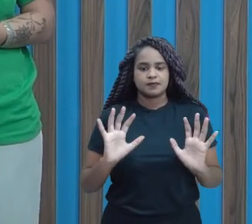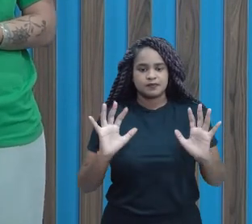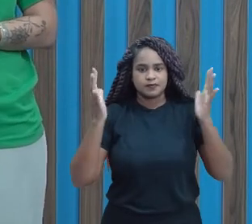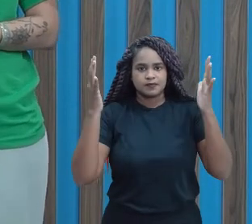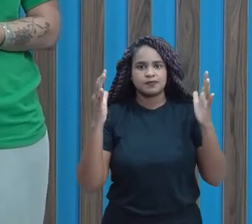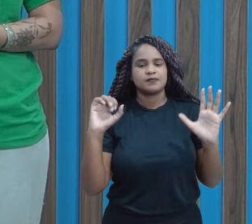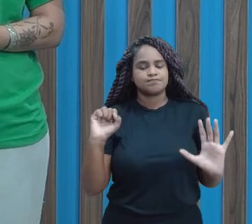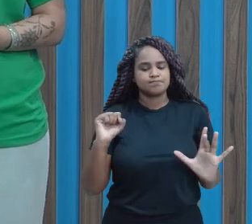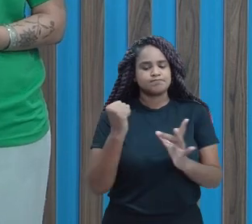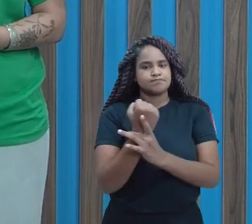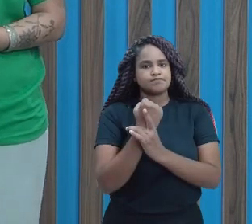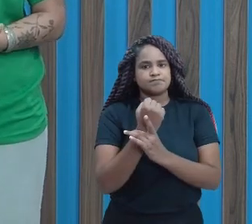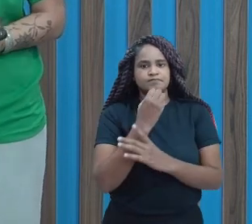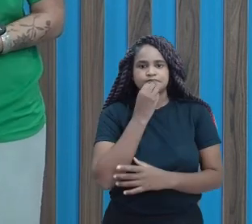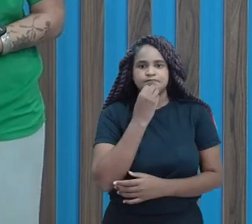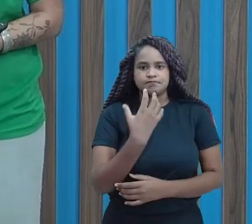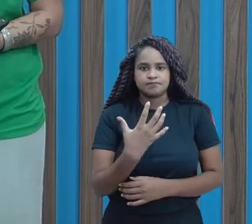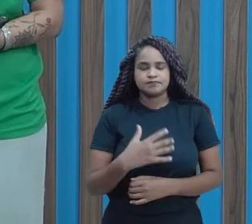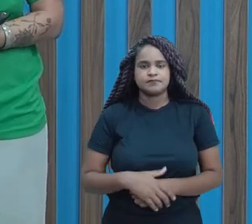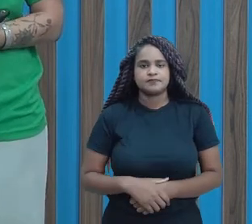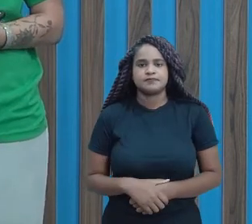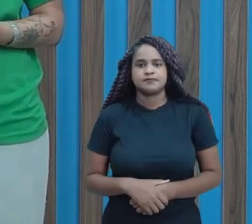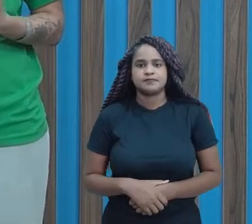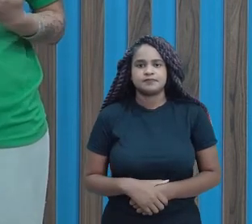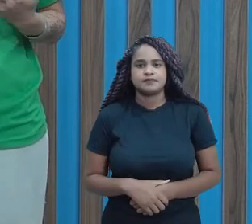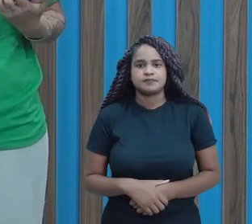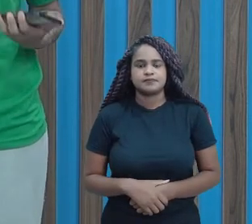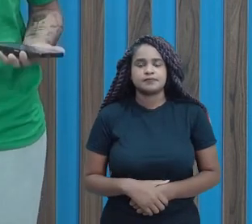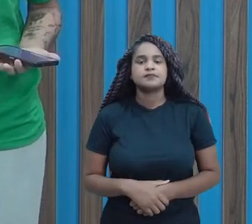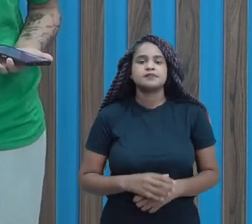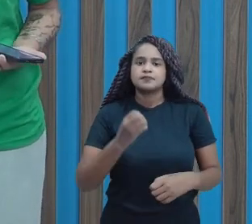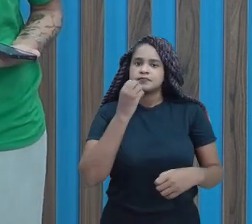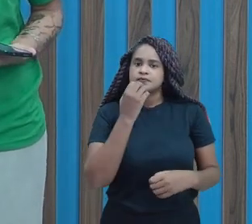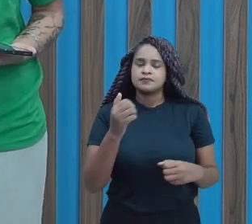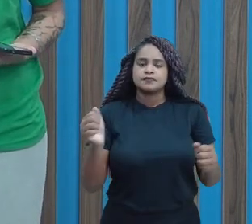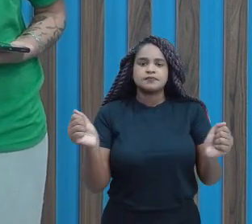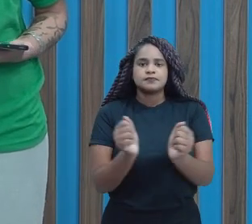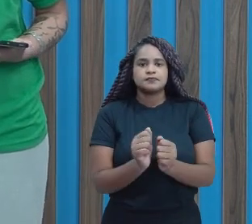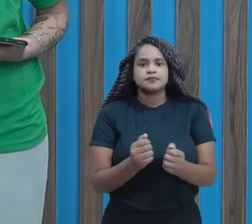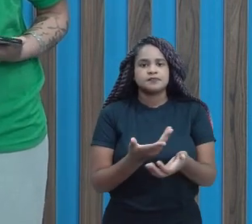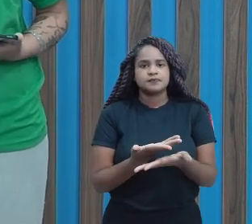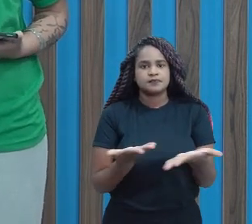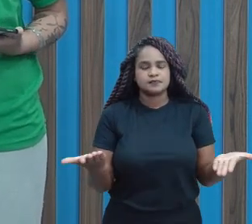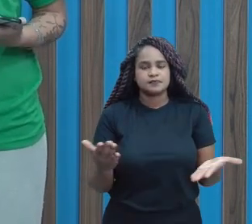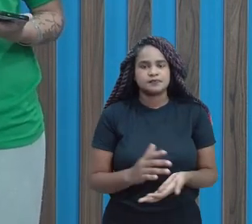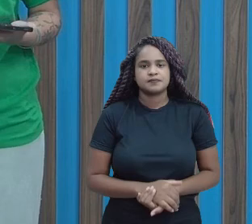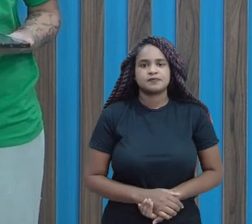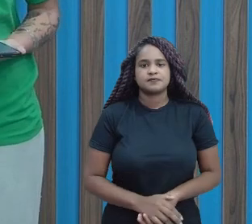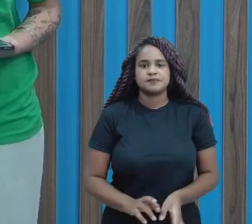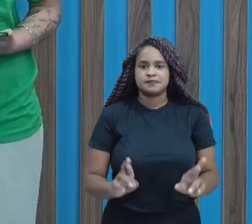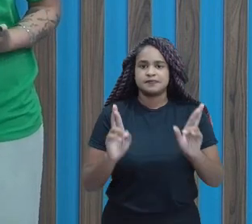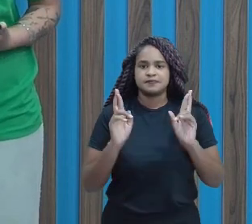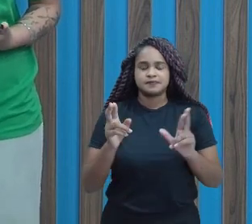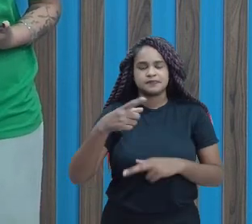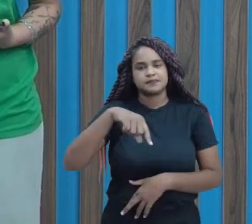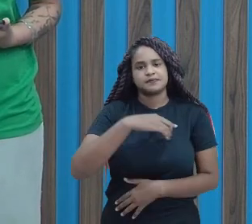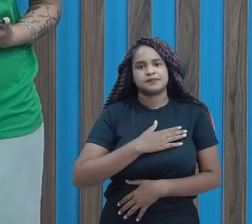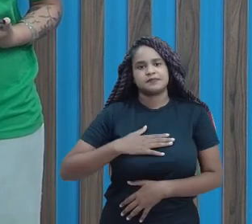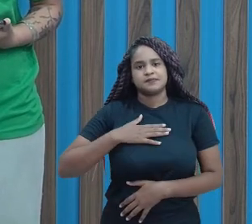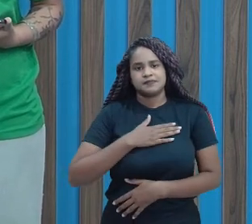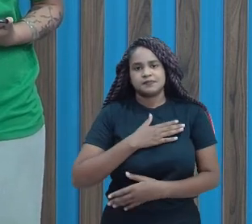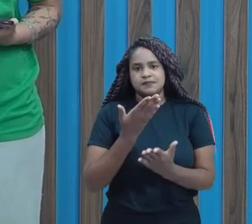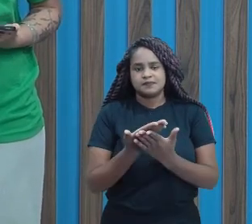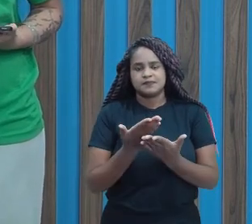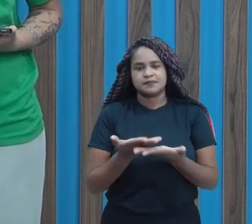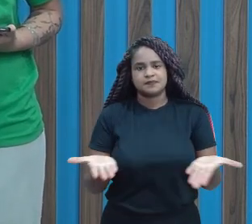climaticamente seguro, né? Nessas questões climáticas. Foi muito bom estar com vocês hoje aqui. Espero que vocês tenham gostado da